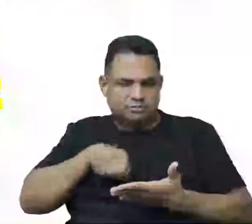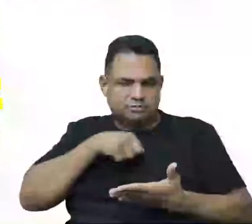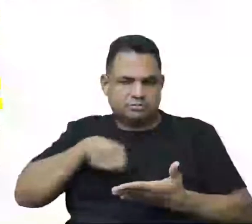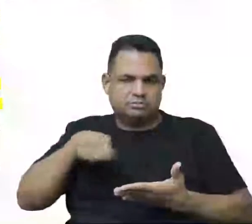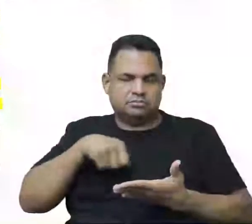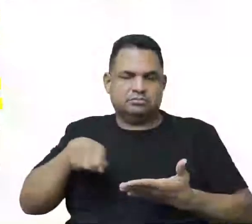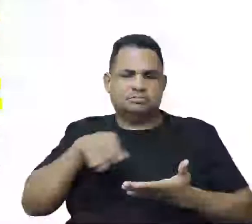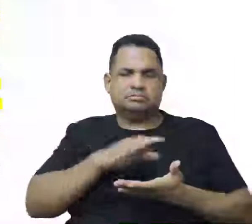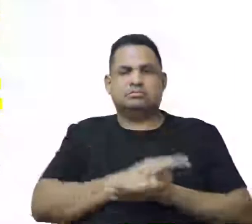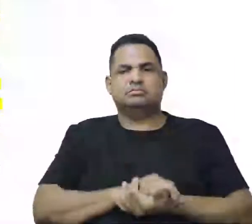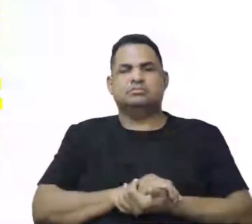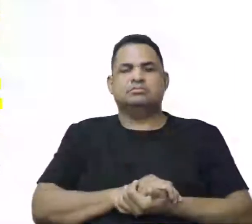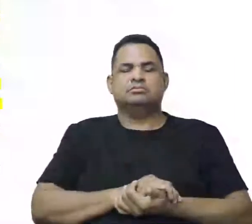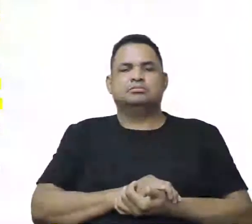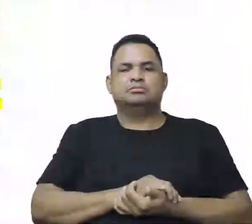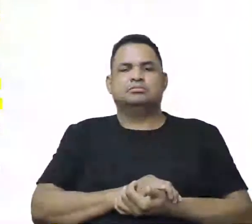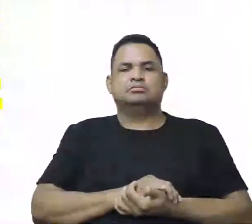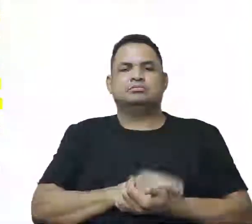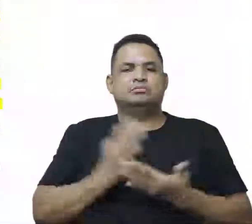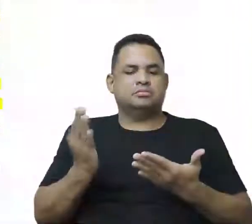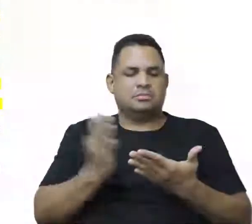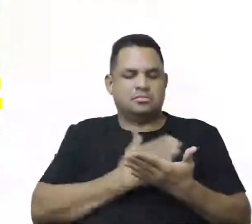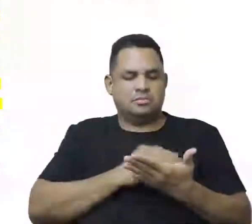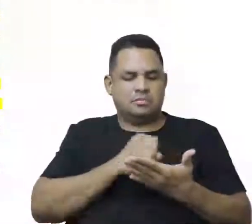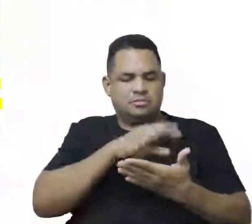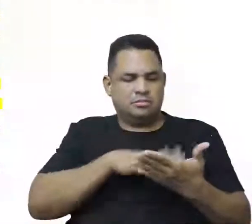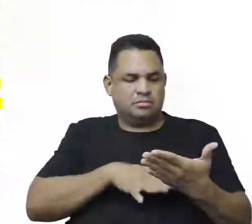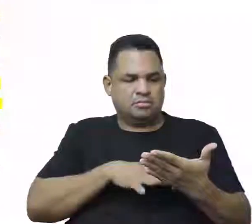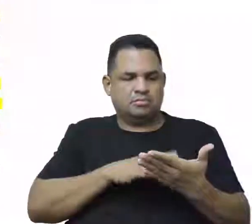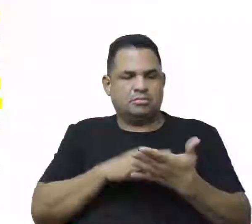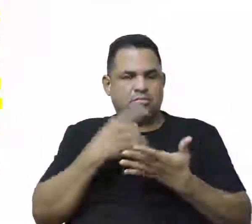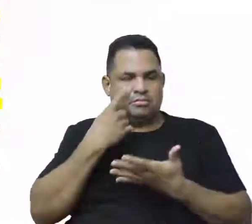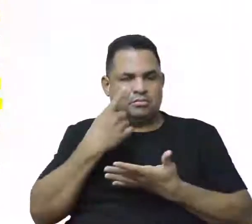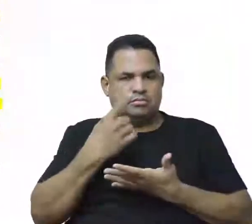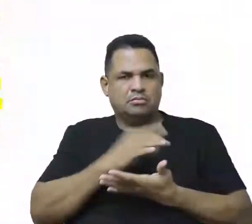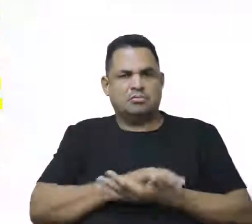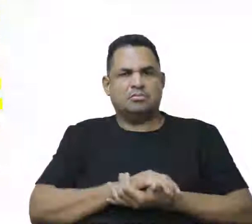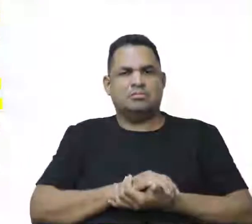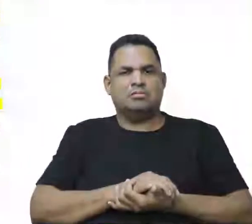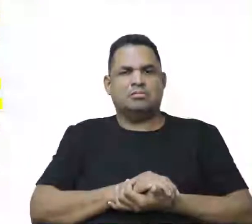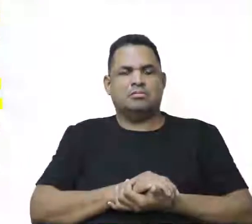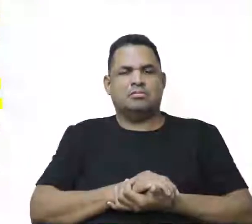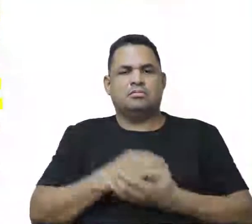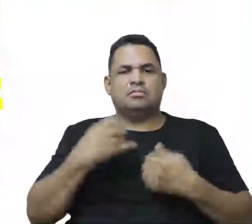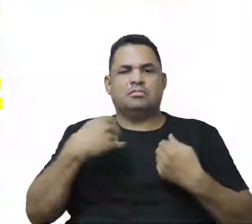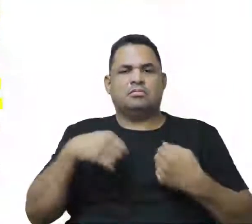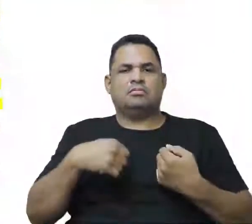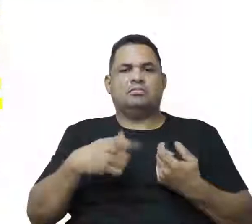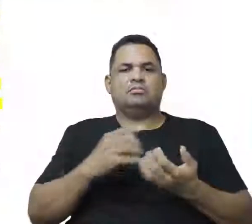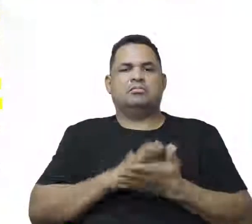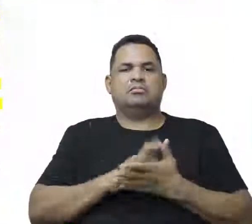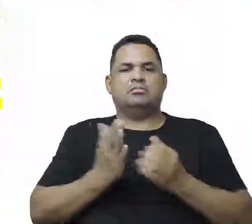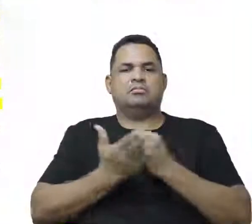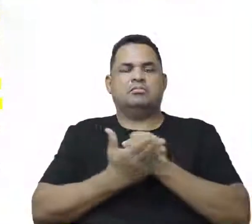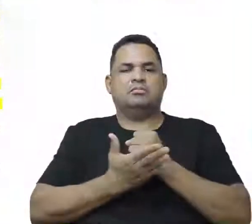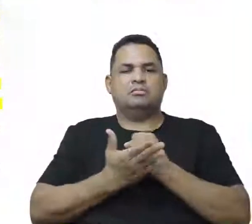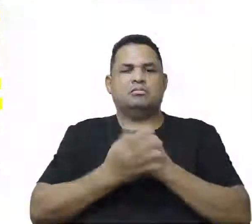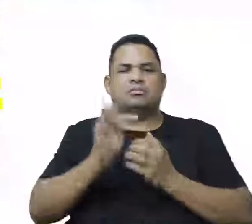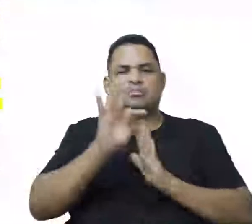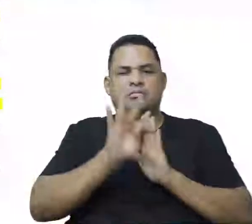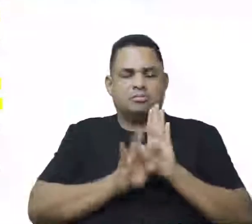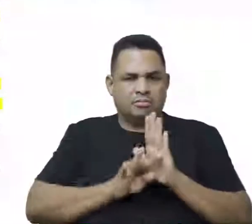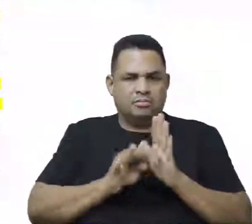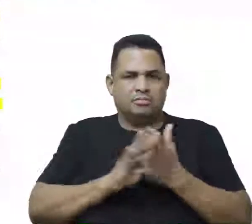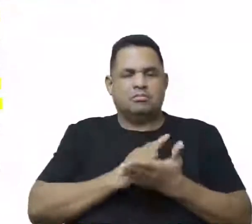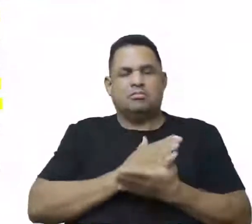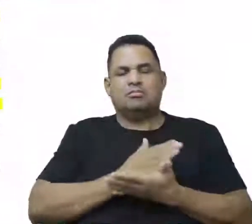sem pressa, vai Então, lendo com atenção. Abrir a questão, veja o comando, Tem necessidade de ver o texto base, o texto inicial? Vai